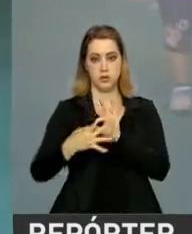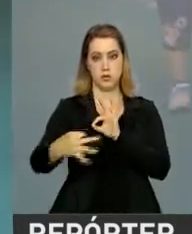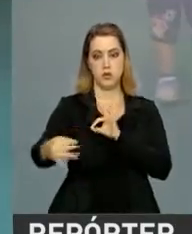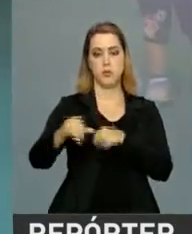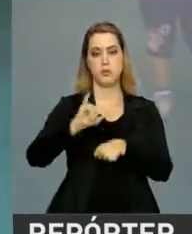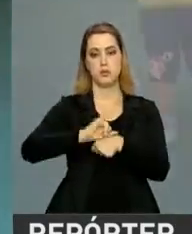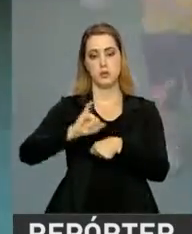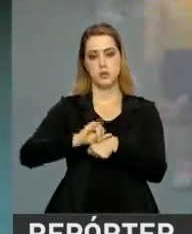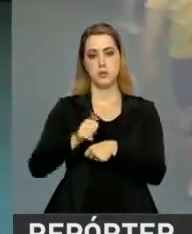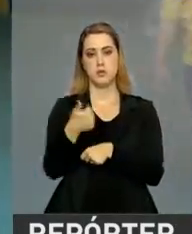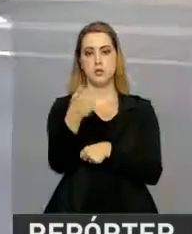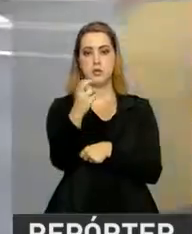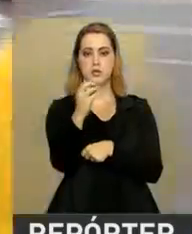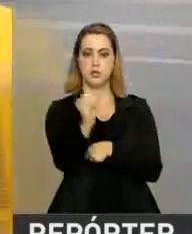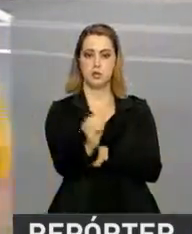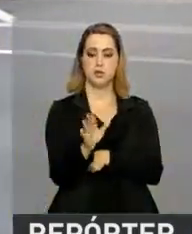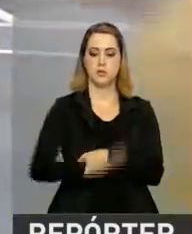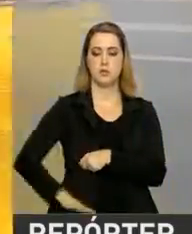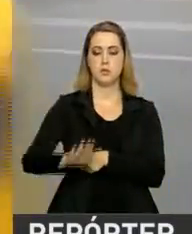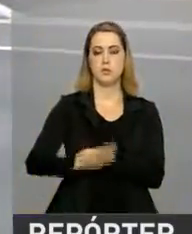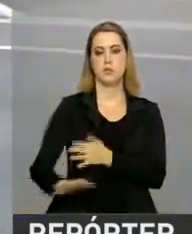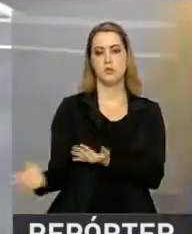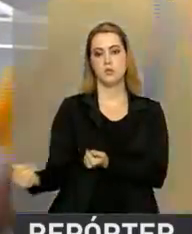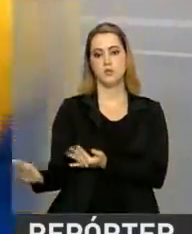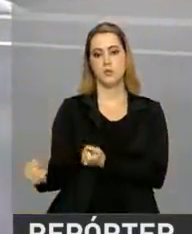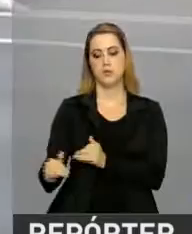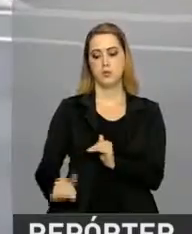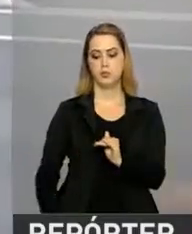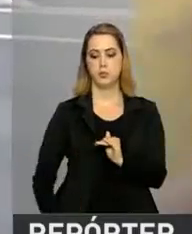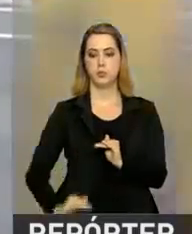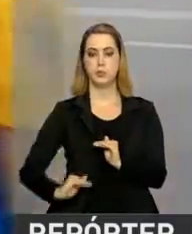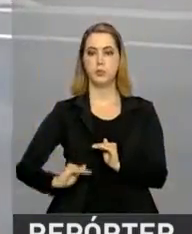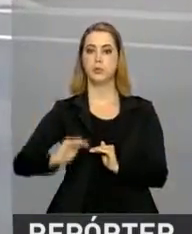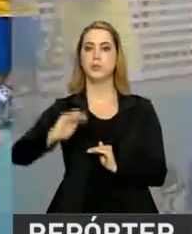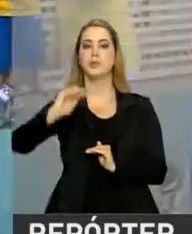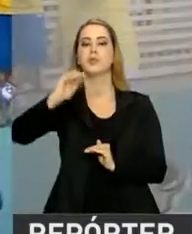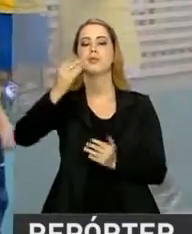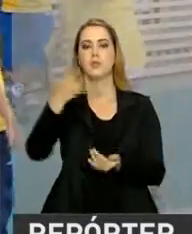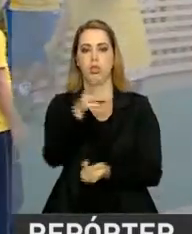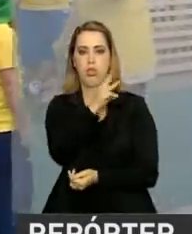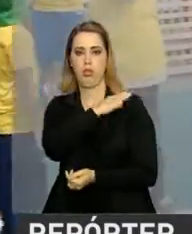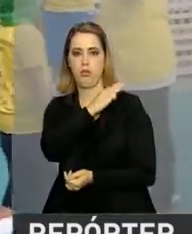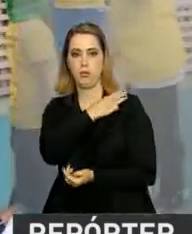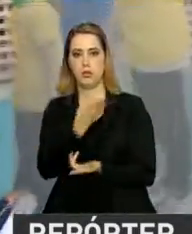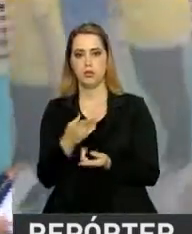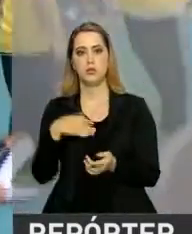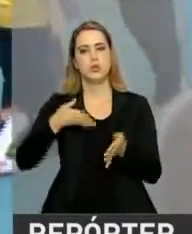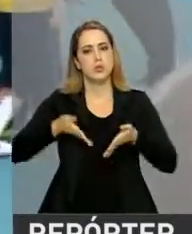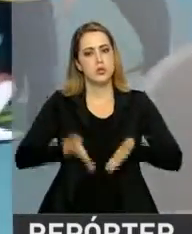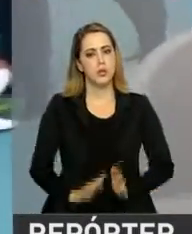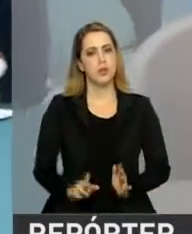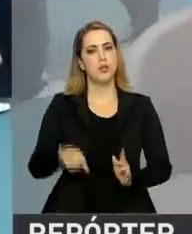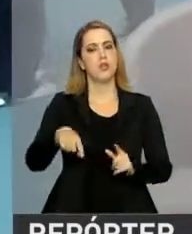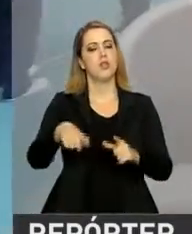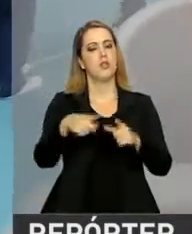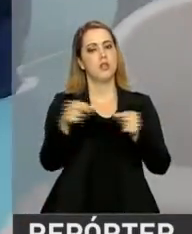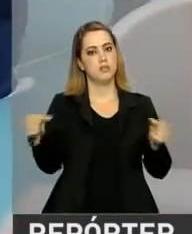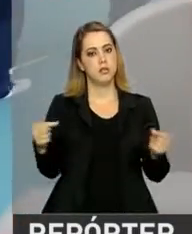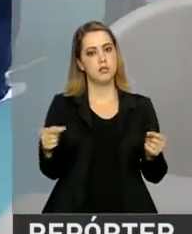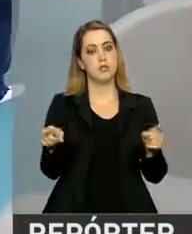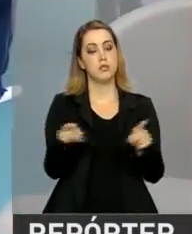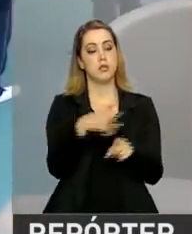de 150 crianças e adolescentes da creche ao ensino médio a maioria nasceu em território japonês